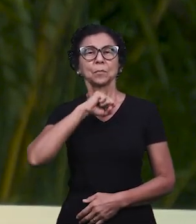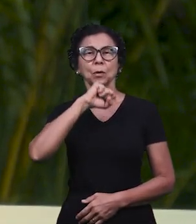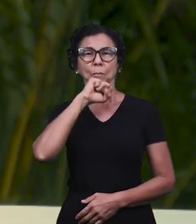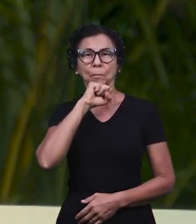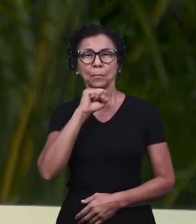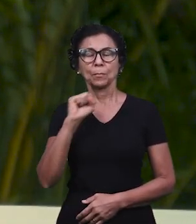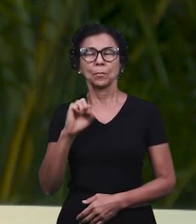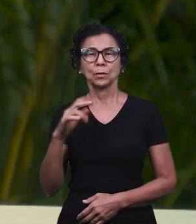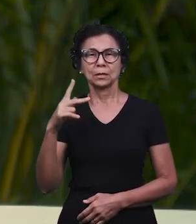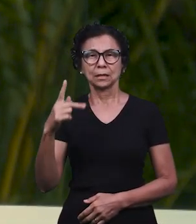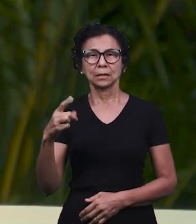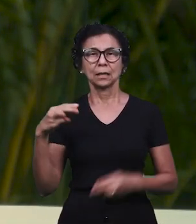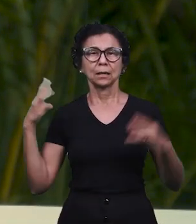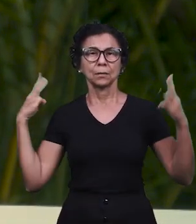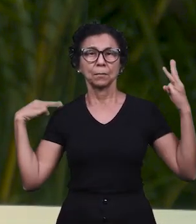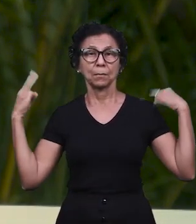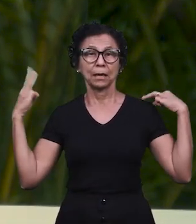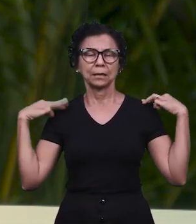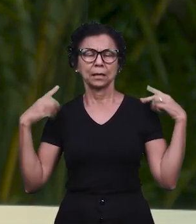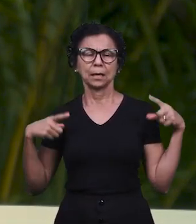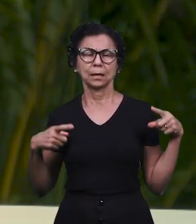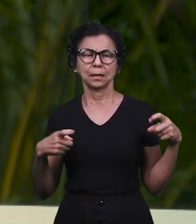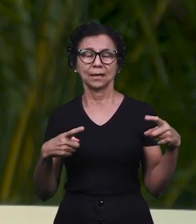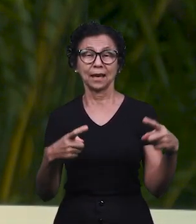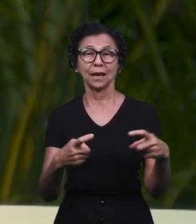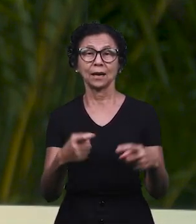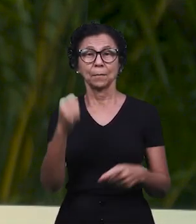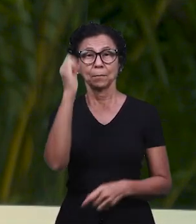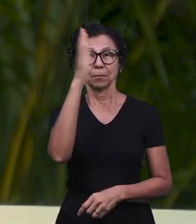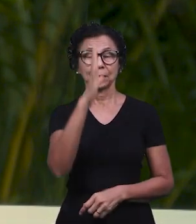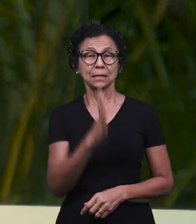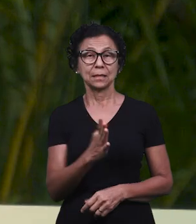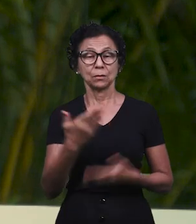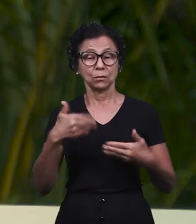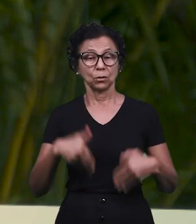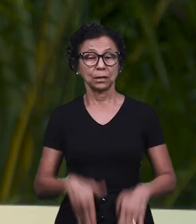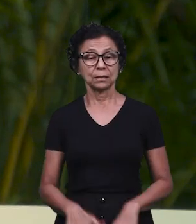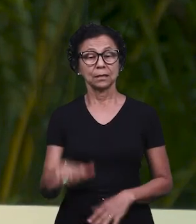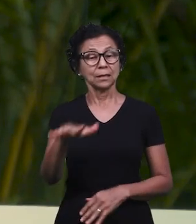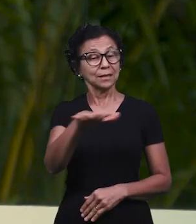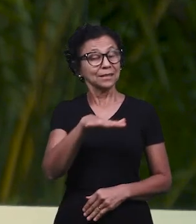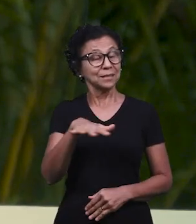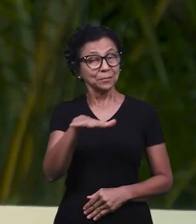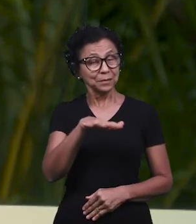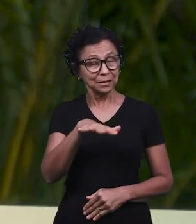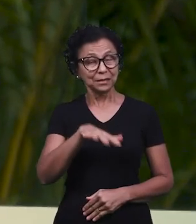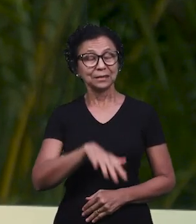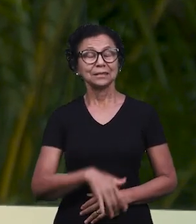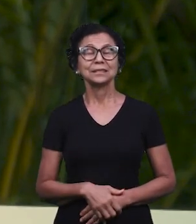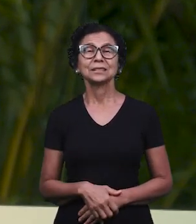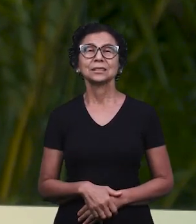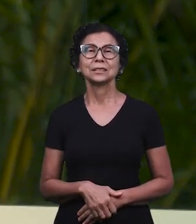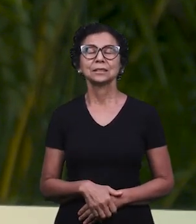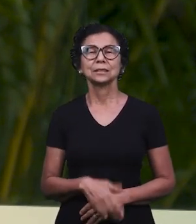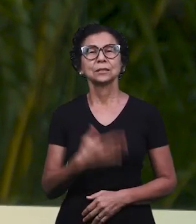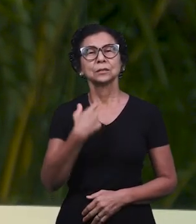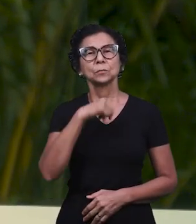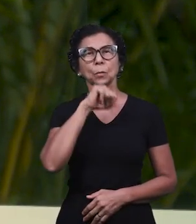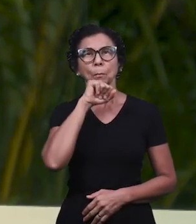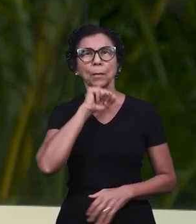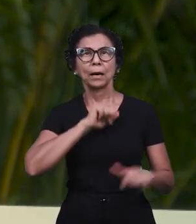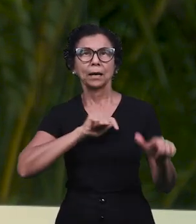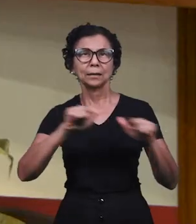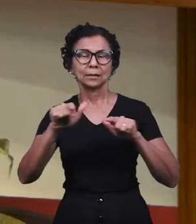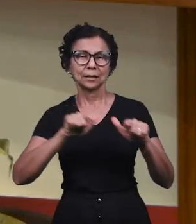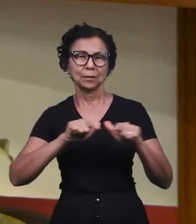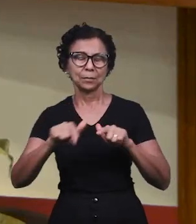do Brasil. E eu nasci praticamente dentro desse ambiente. Uma época ele serviu e trabalhou, comandou uma